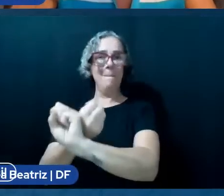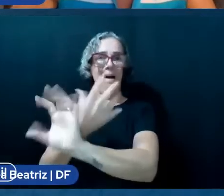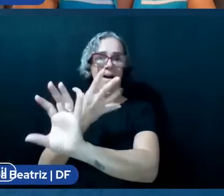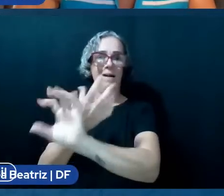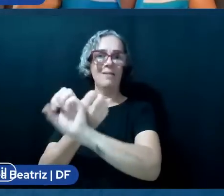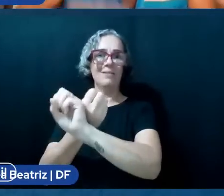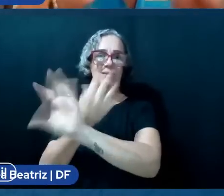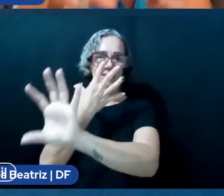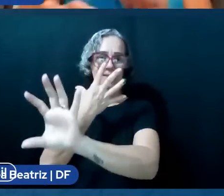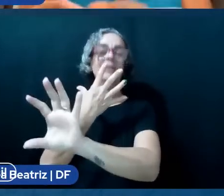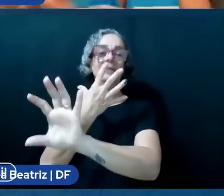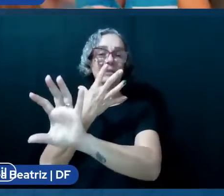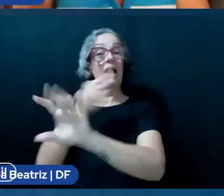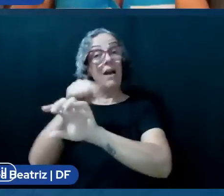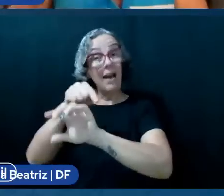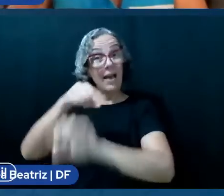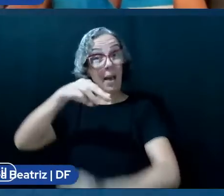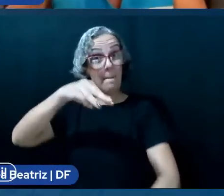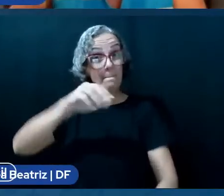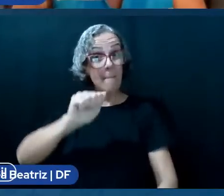nesse efeito